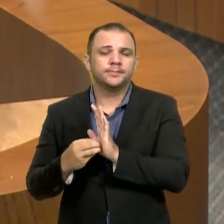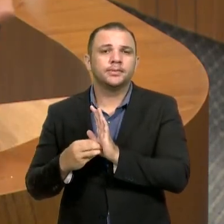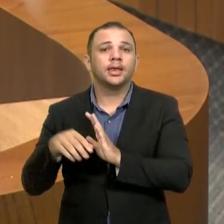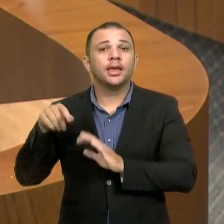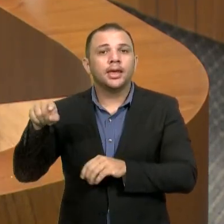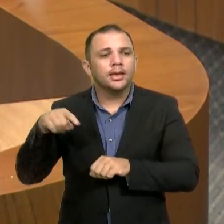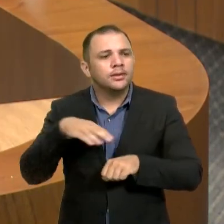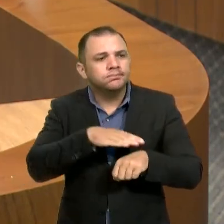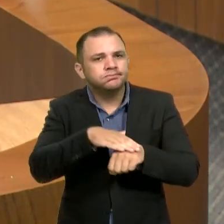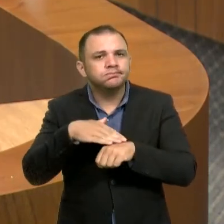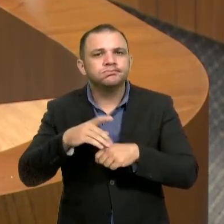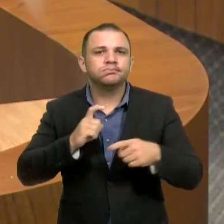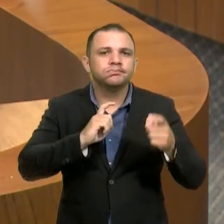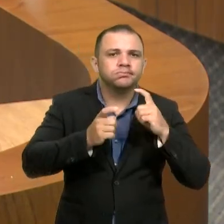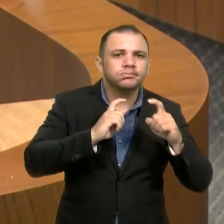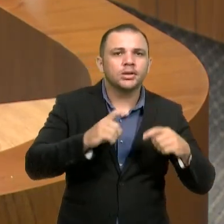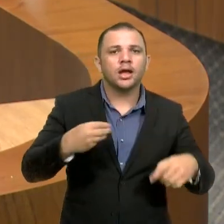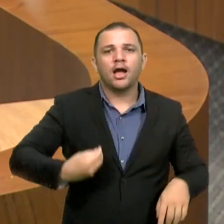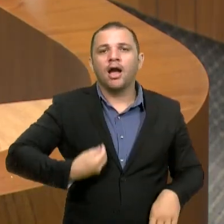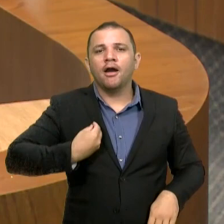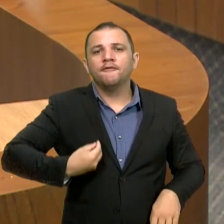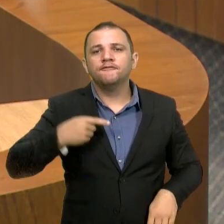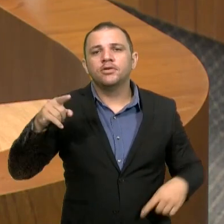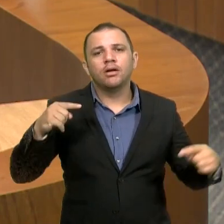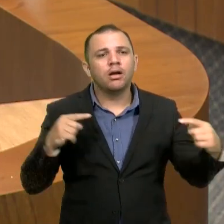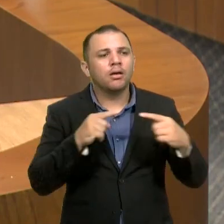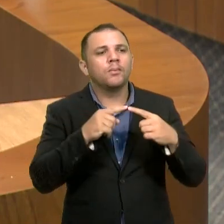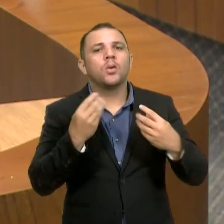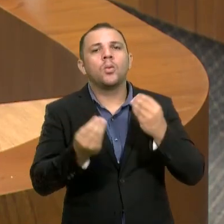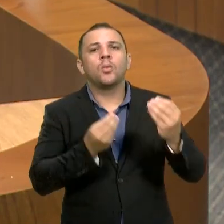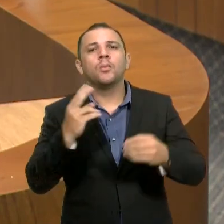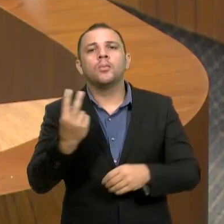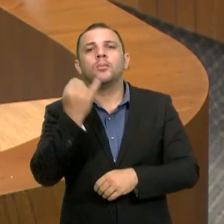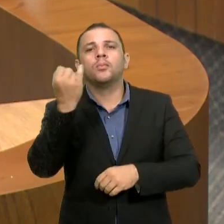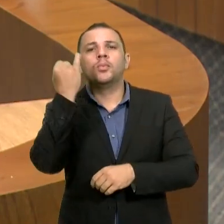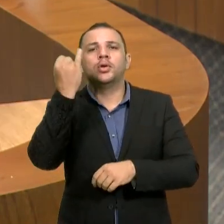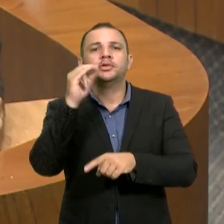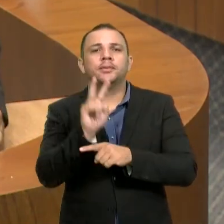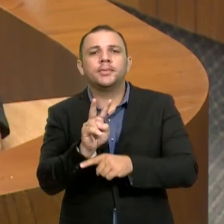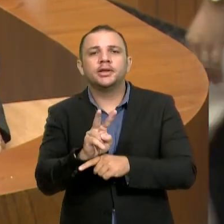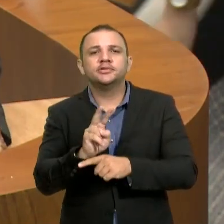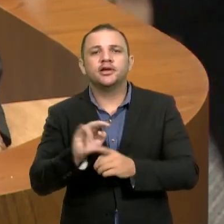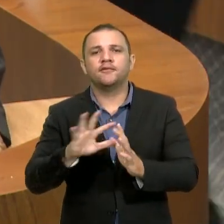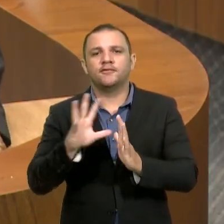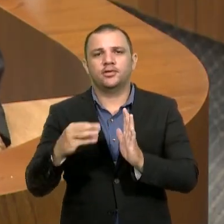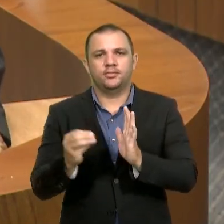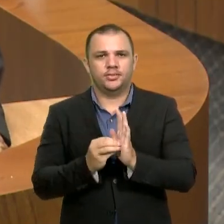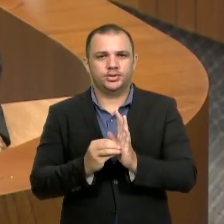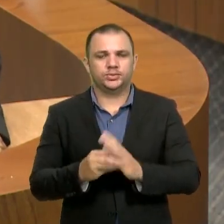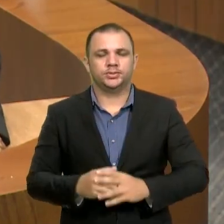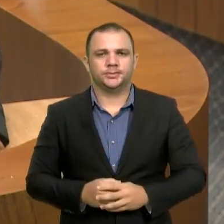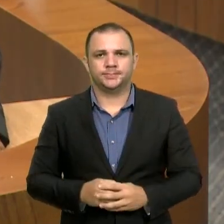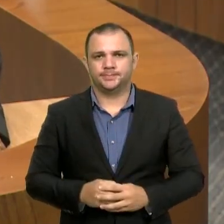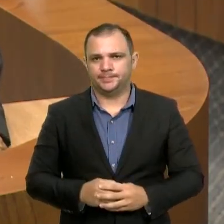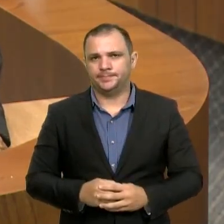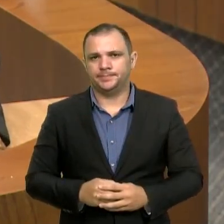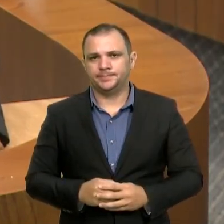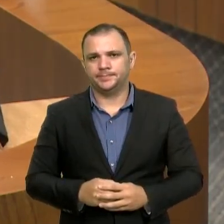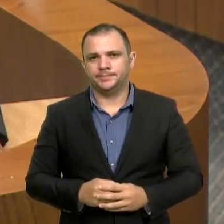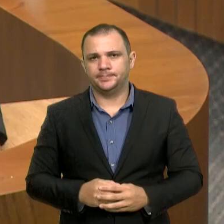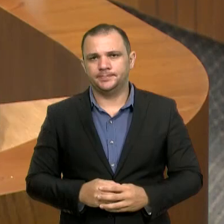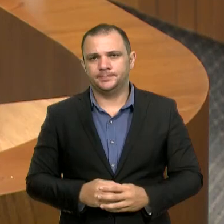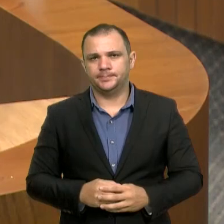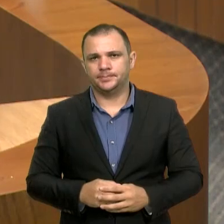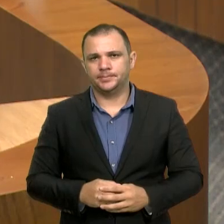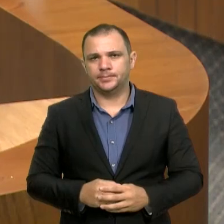diretamente e indiretamente com a preservação da Amazônia. Quero dizer, diante disso, que nós, da Comissão